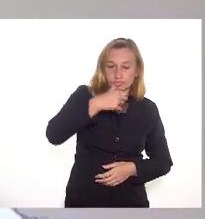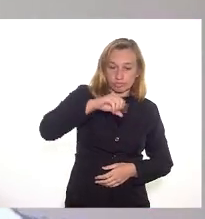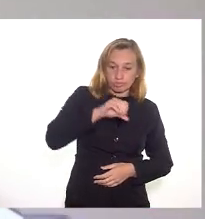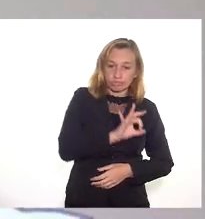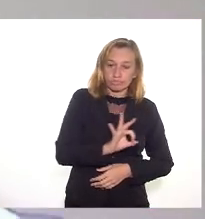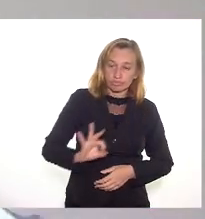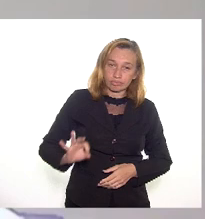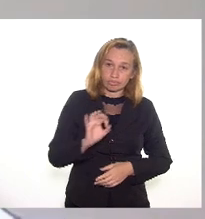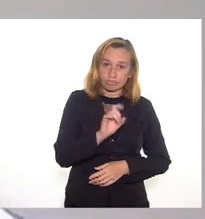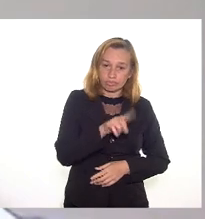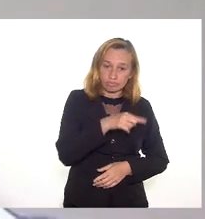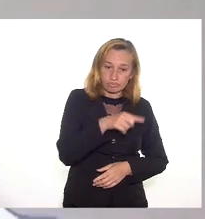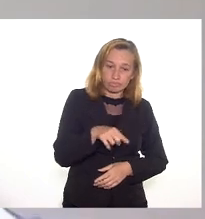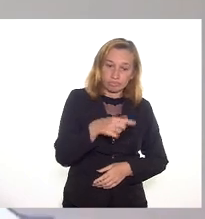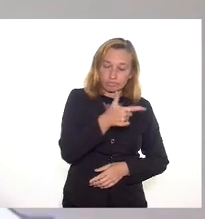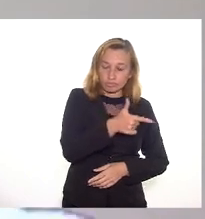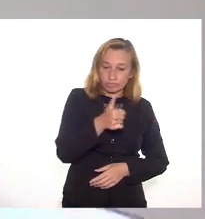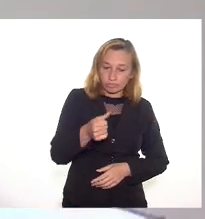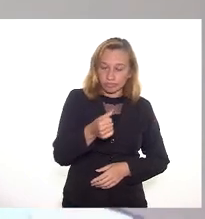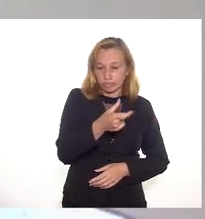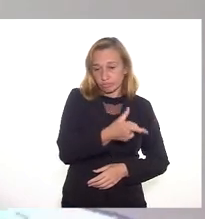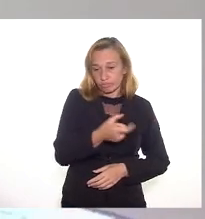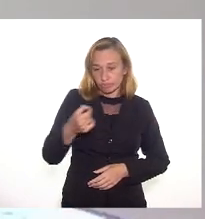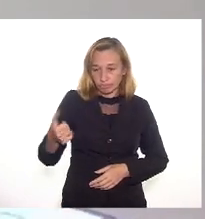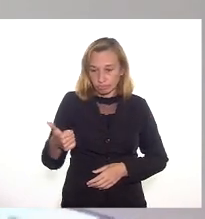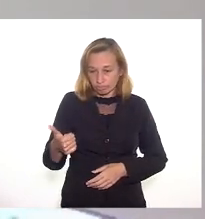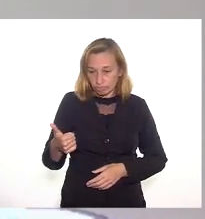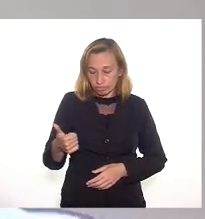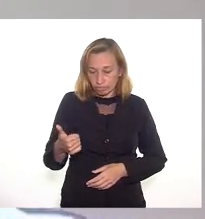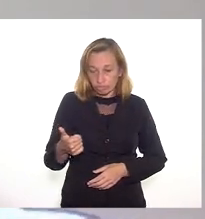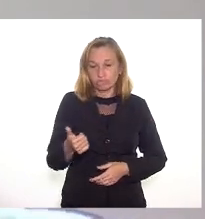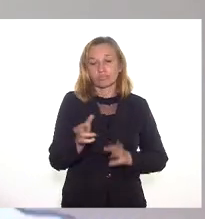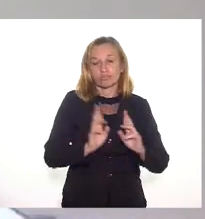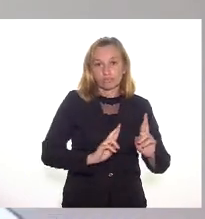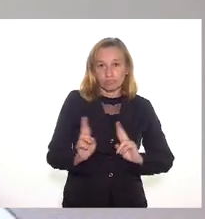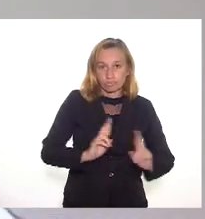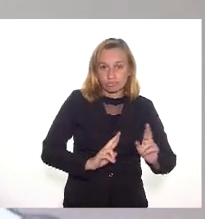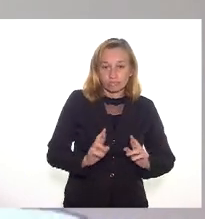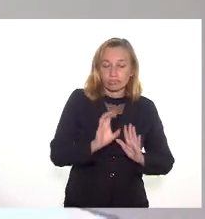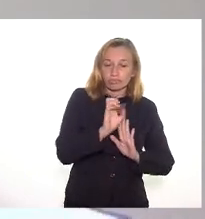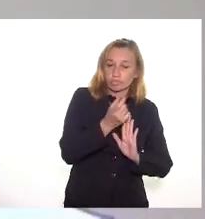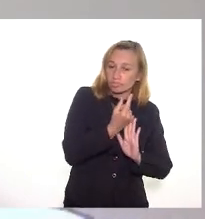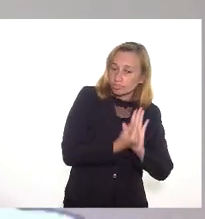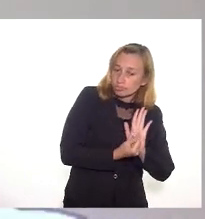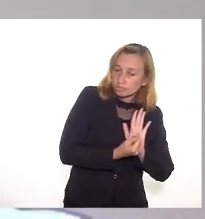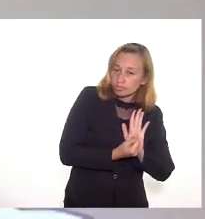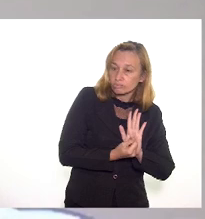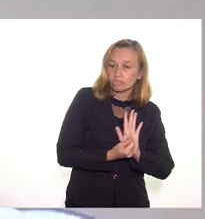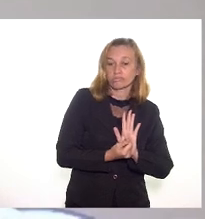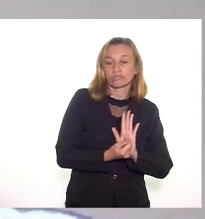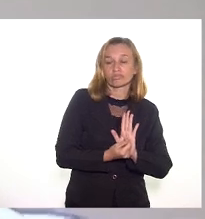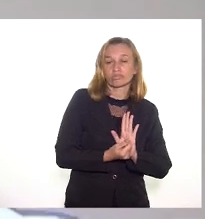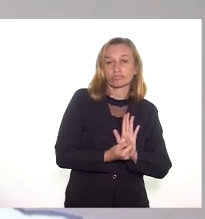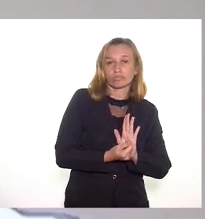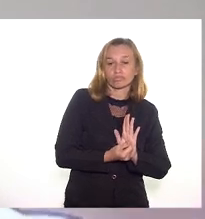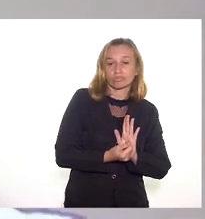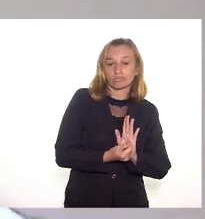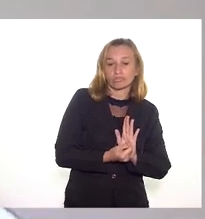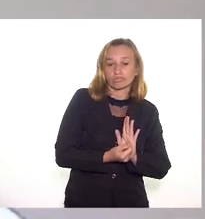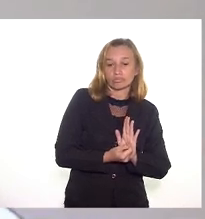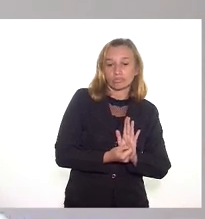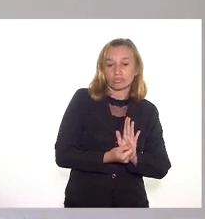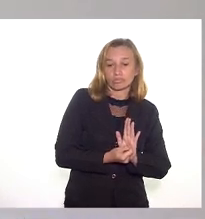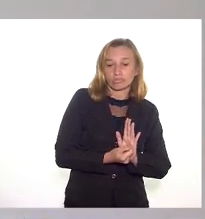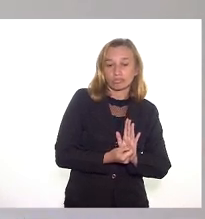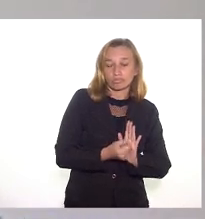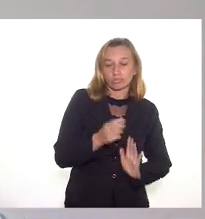corte de 20 para 21 no orçamento total em relação ao orçamento ao orçamento a despesas o orçamento